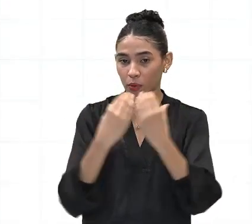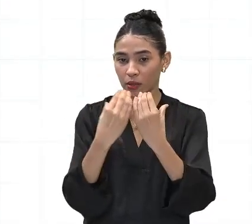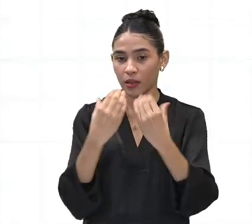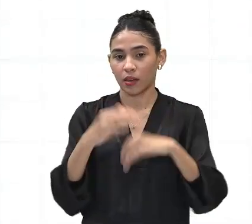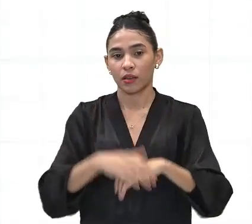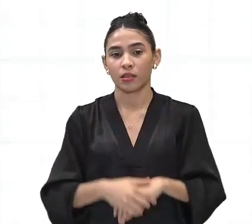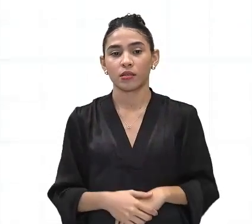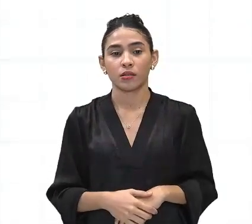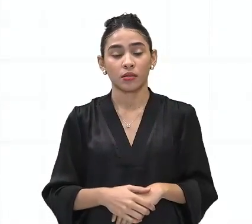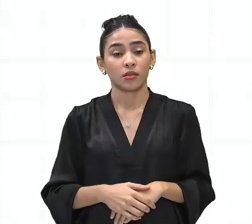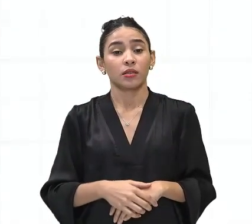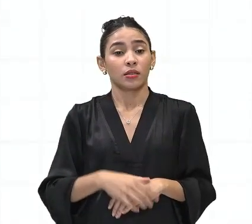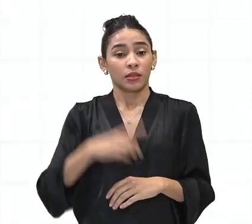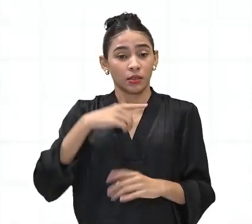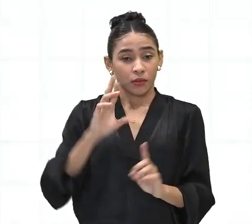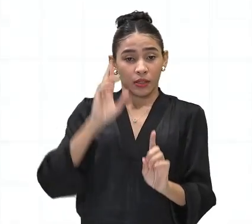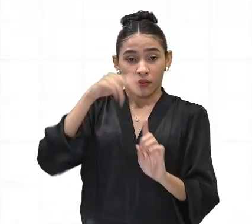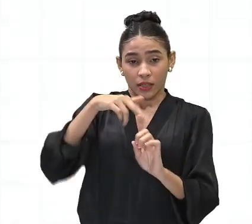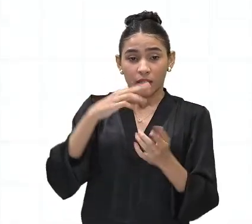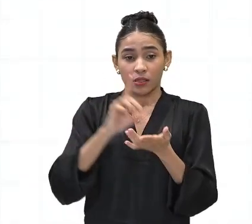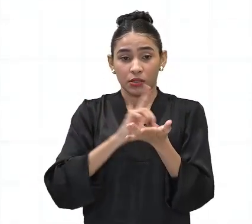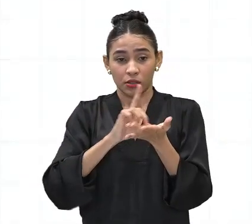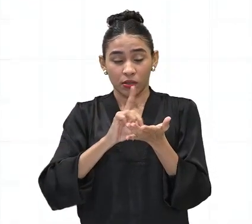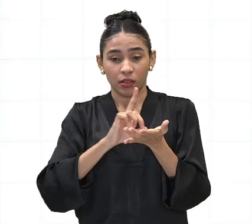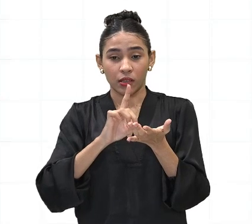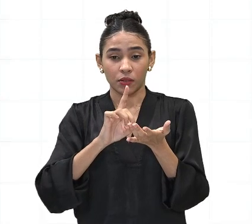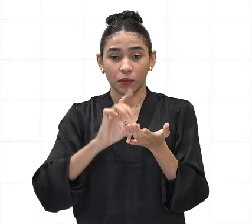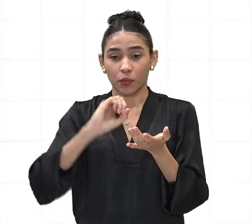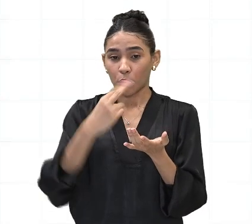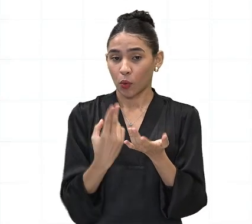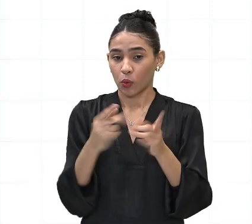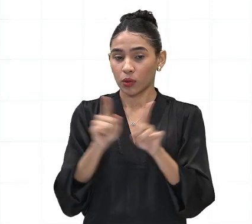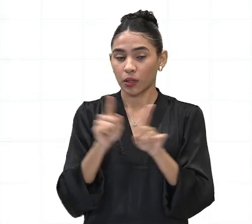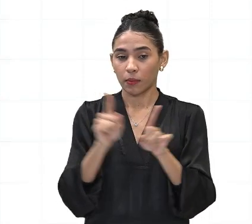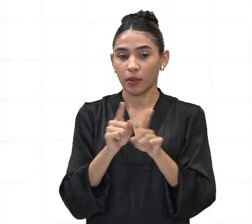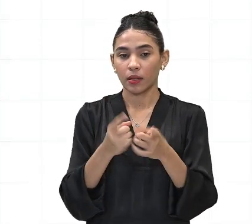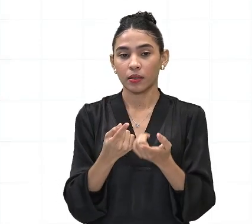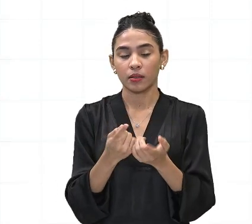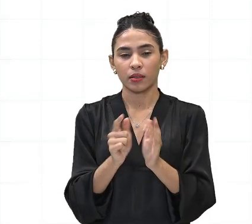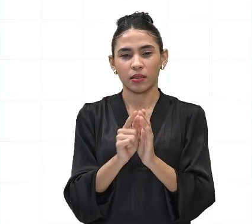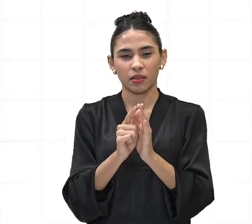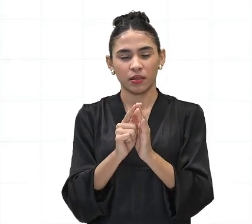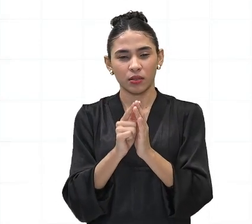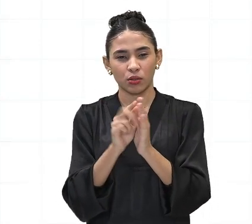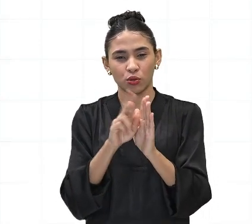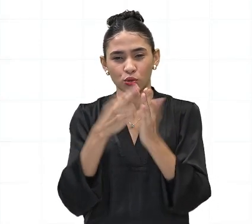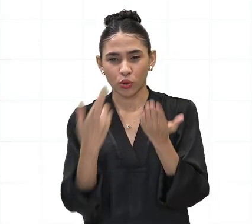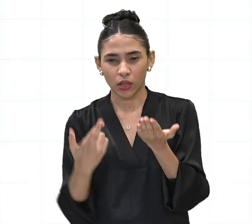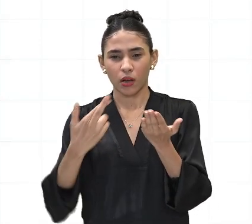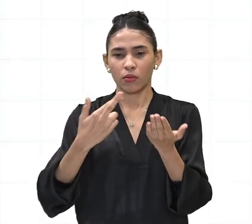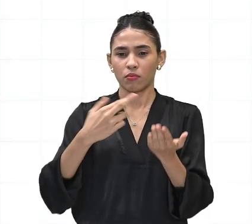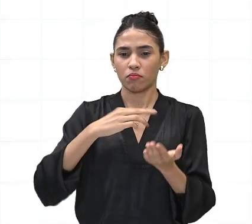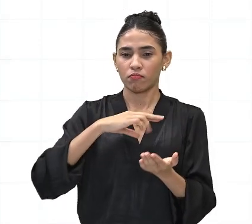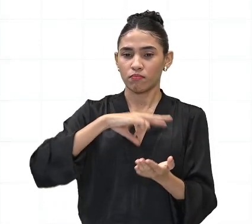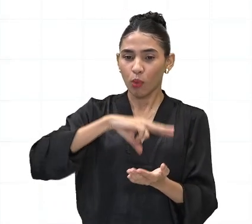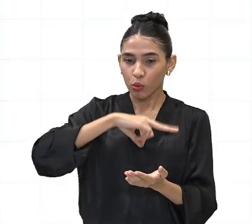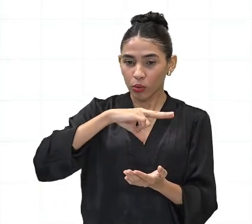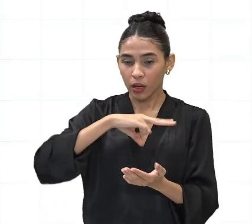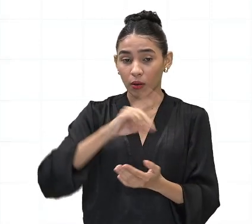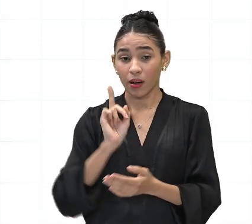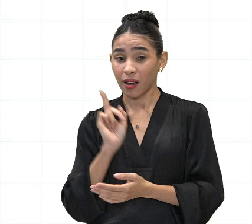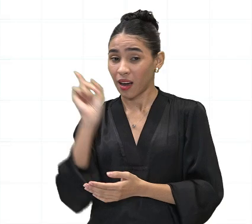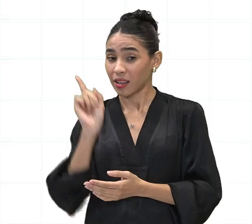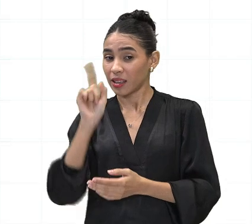dicionários de referência ou frequentes em jornais portugueses. Como é uma plataforma lá de Portugal, eles